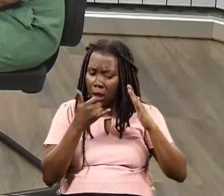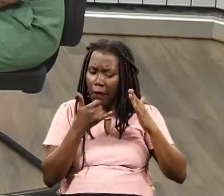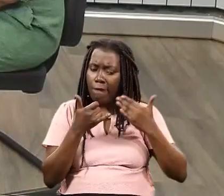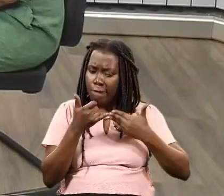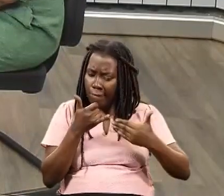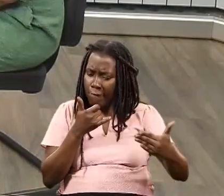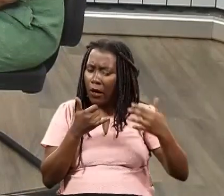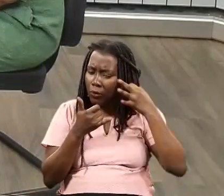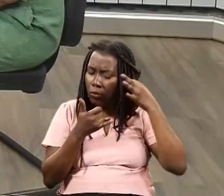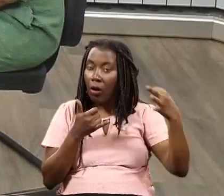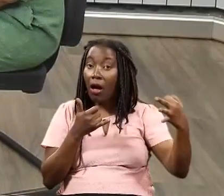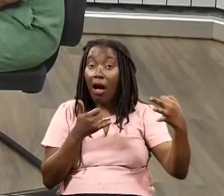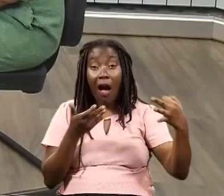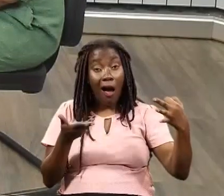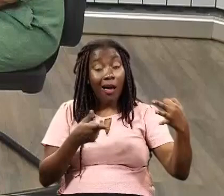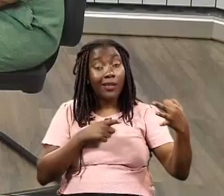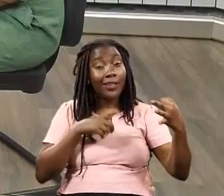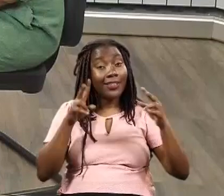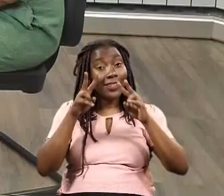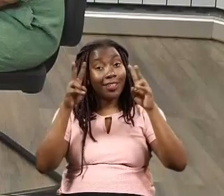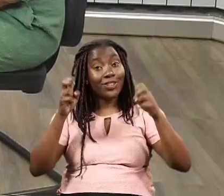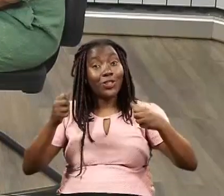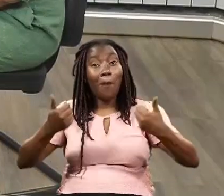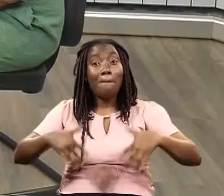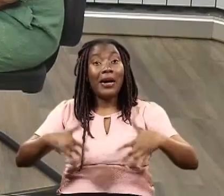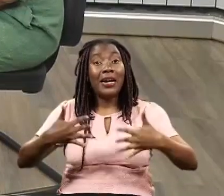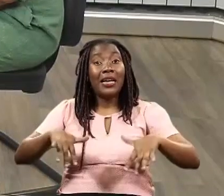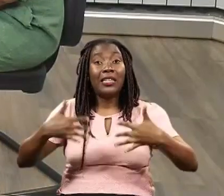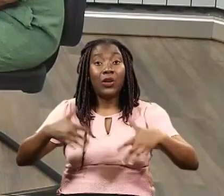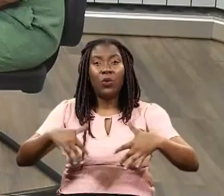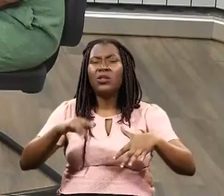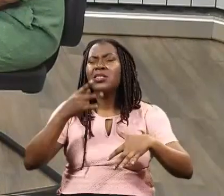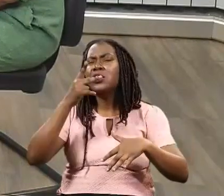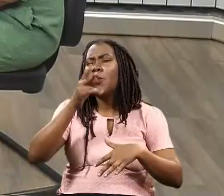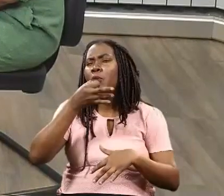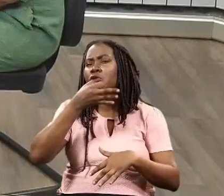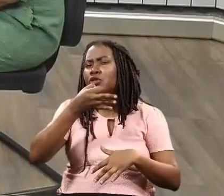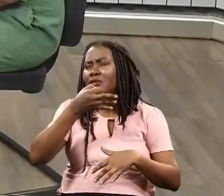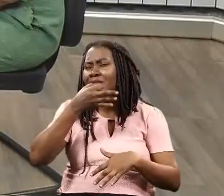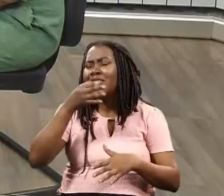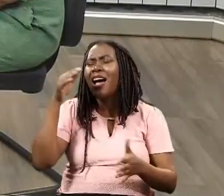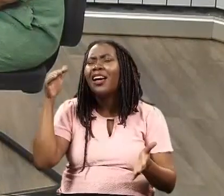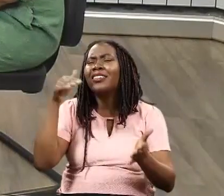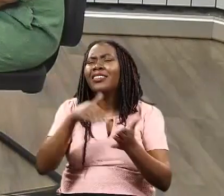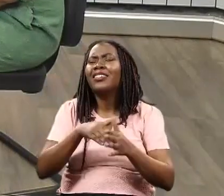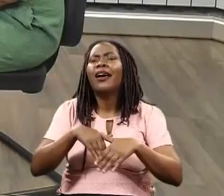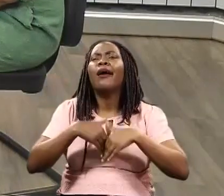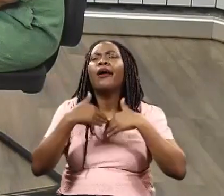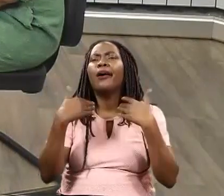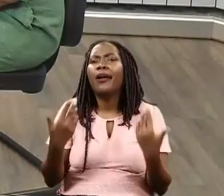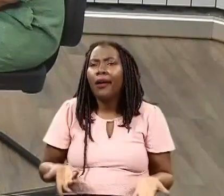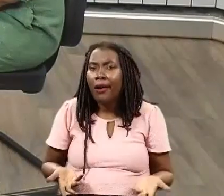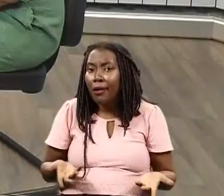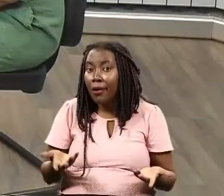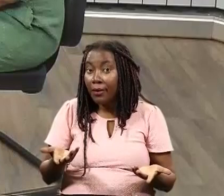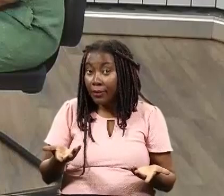Tá? Agora tem essa questão do pânico, né? No seu ponto de vista, até que ponto